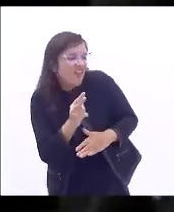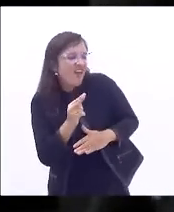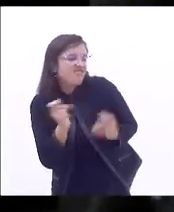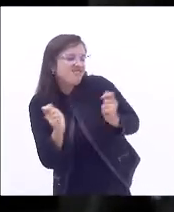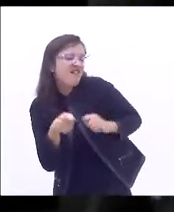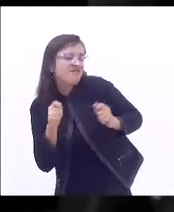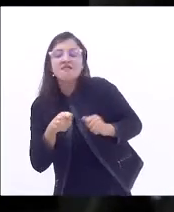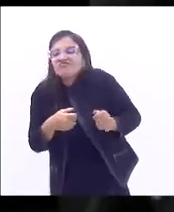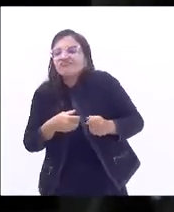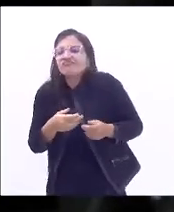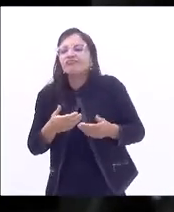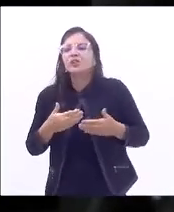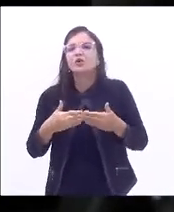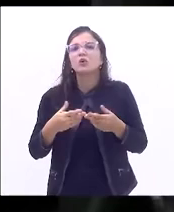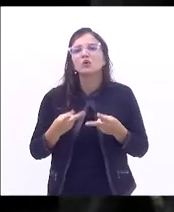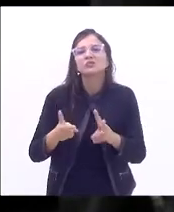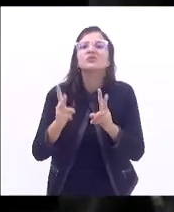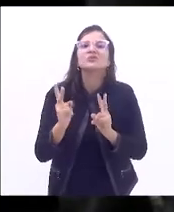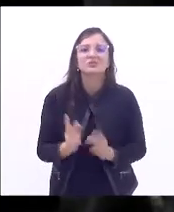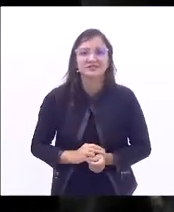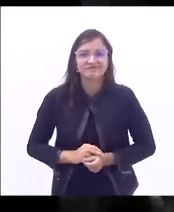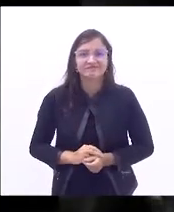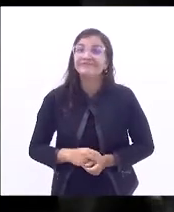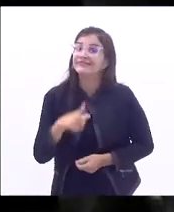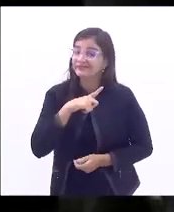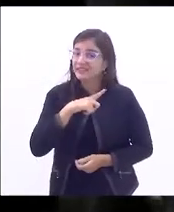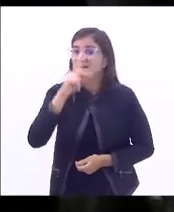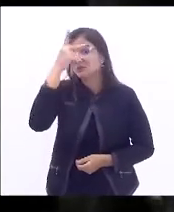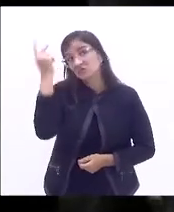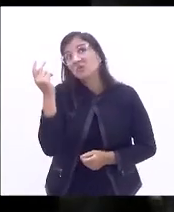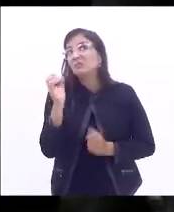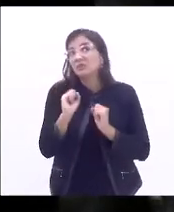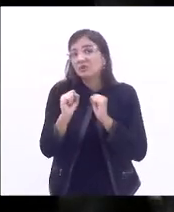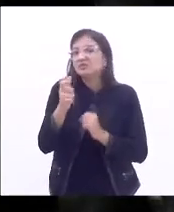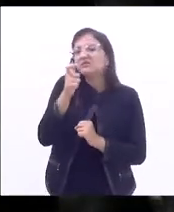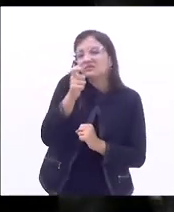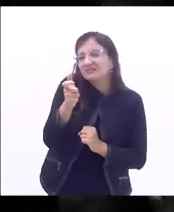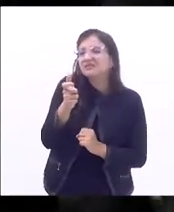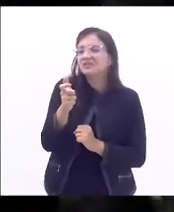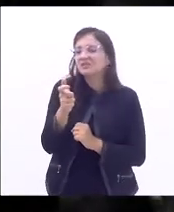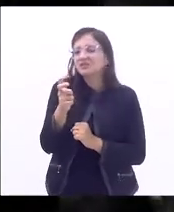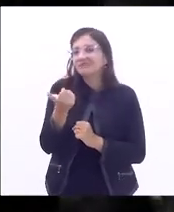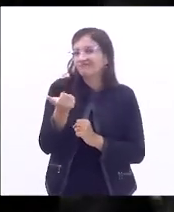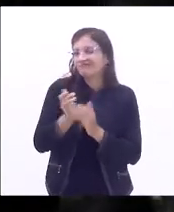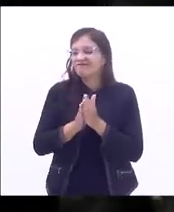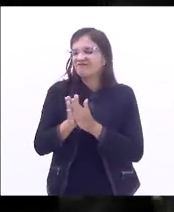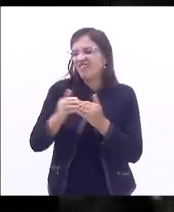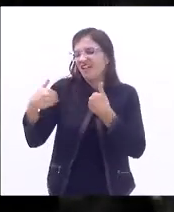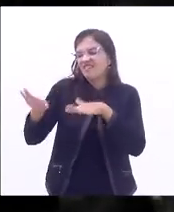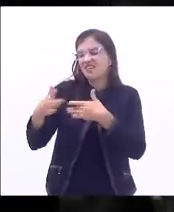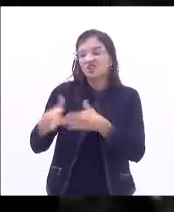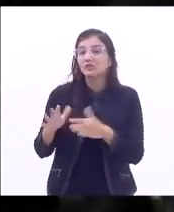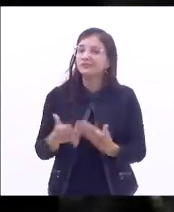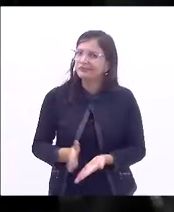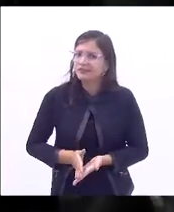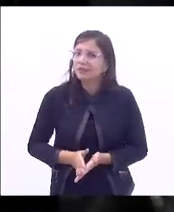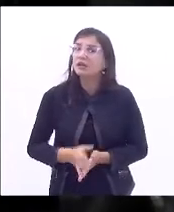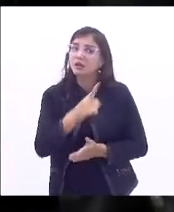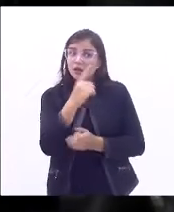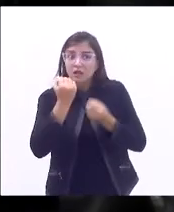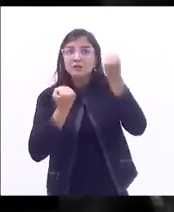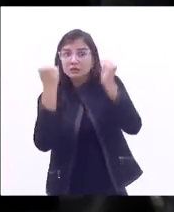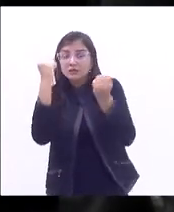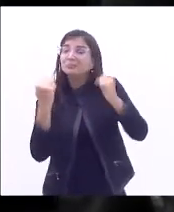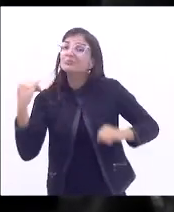alguma coisa, que eu não sei o que é, deixando a empresa funcionar de forma irregular. A siderúrgica é muito importante. O Getúlio Vargas fundou